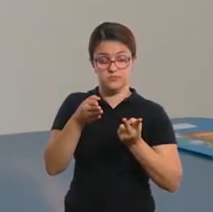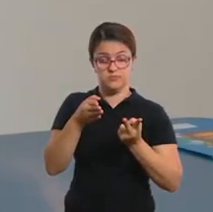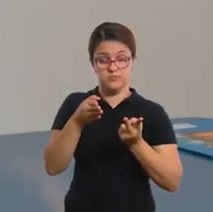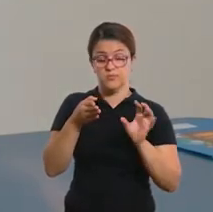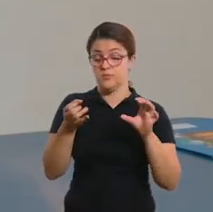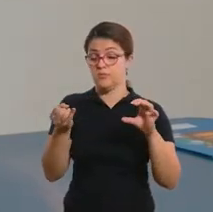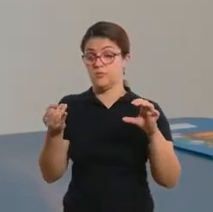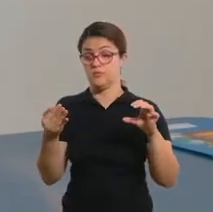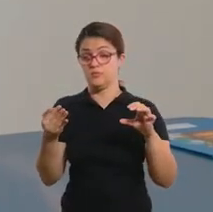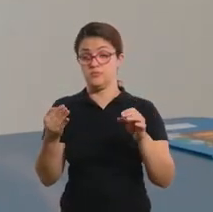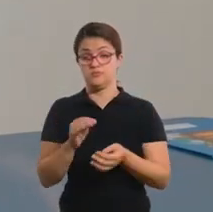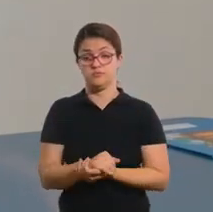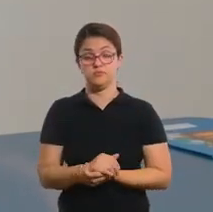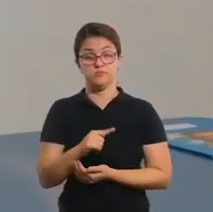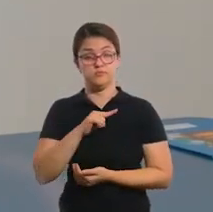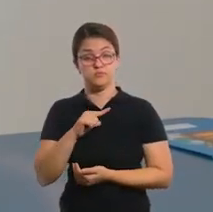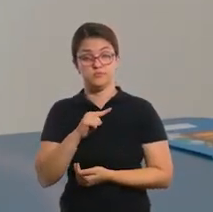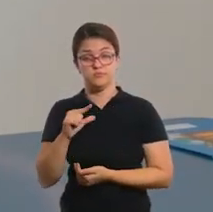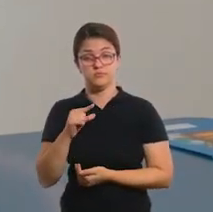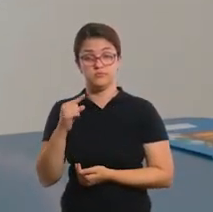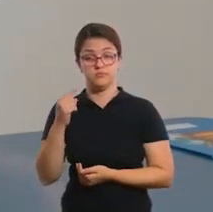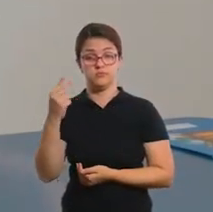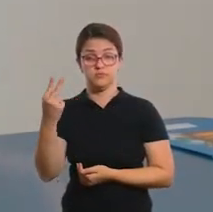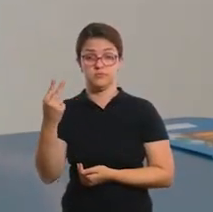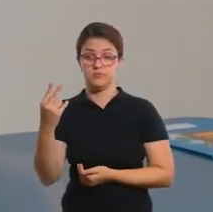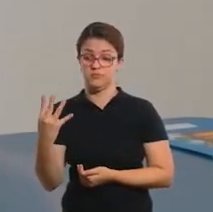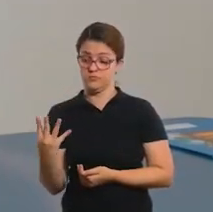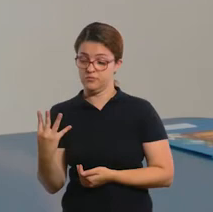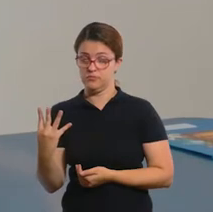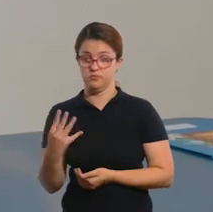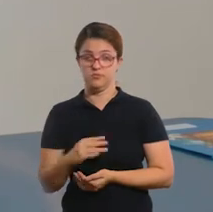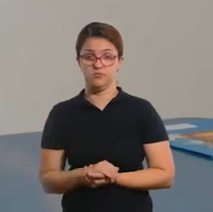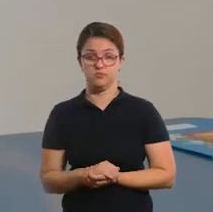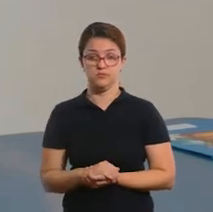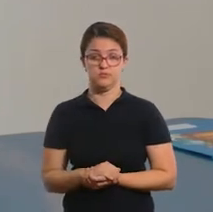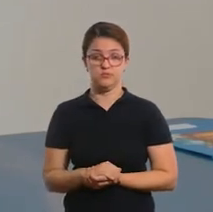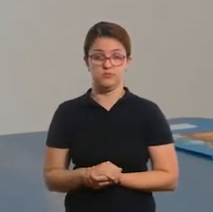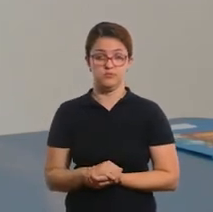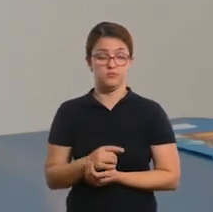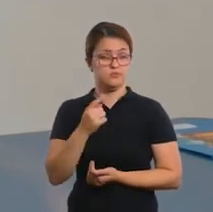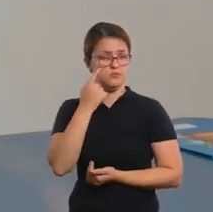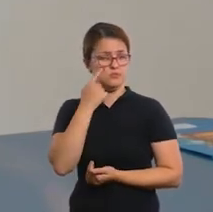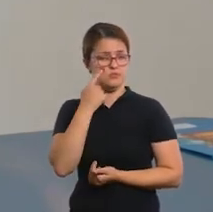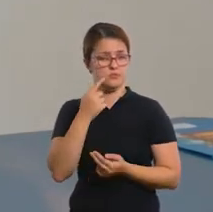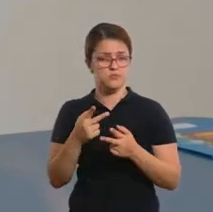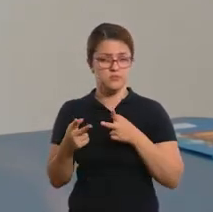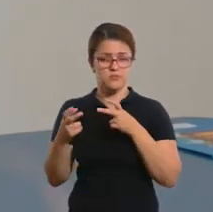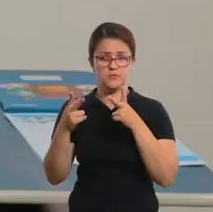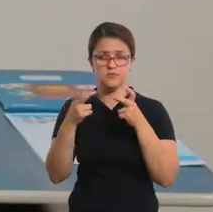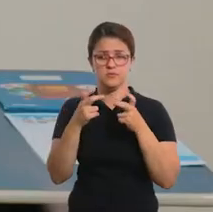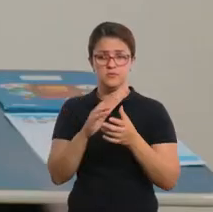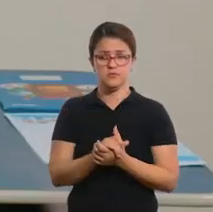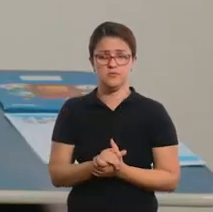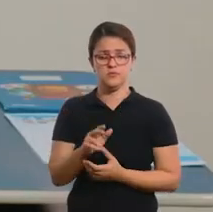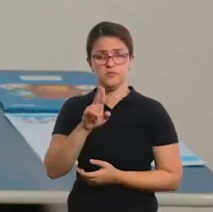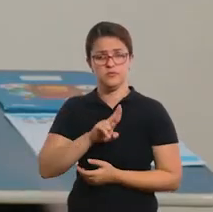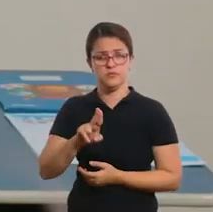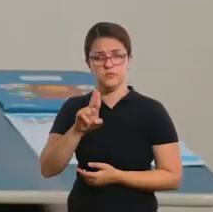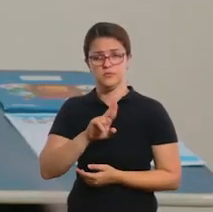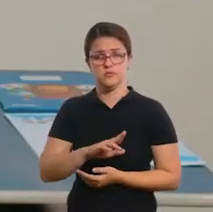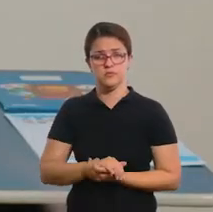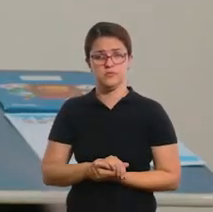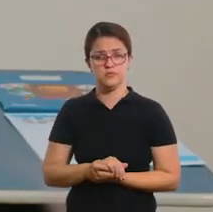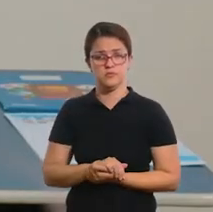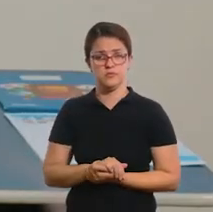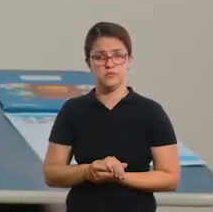partes desse valor. Nós temos a fração 2/4. Observe que nós